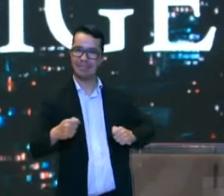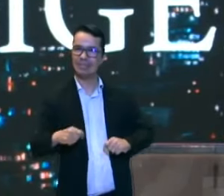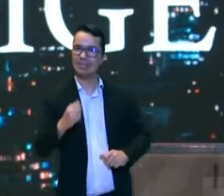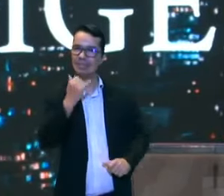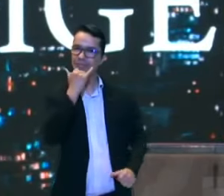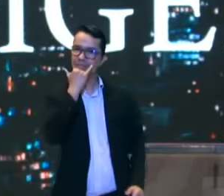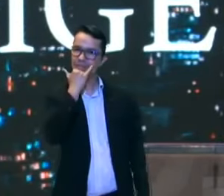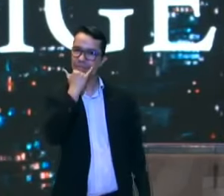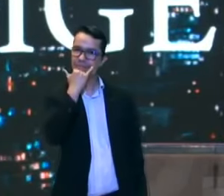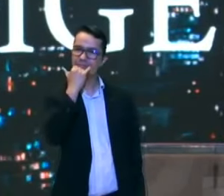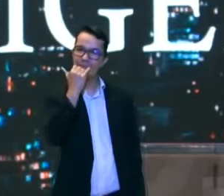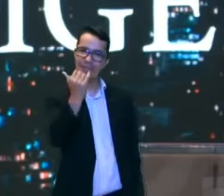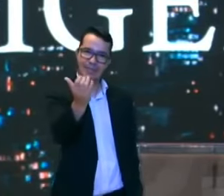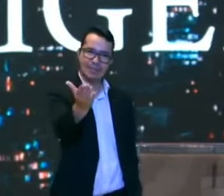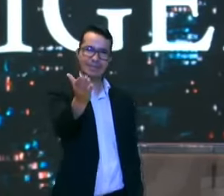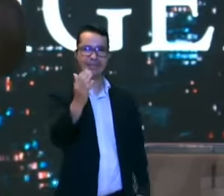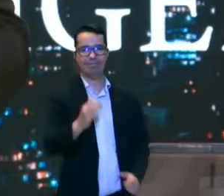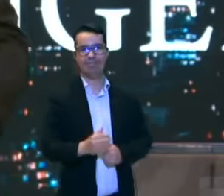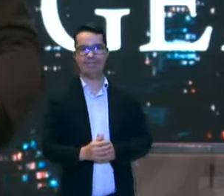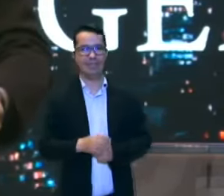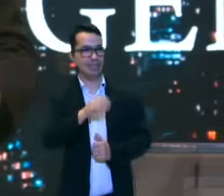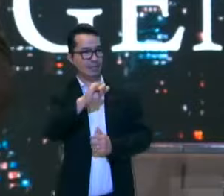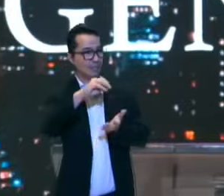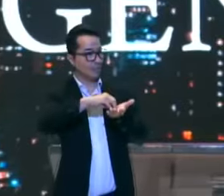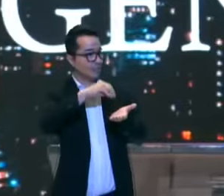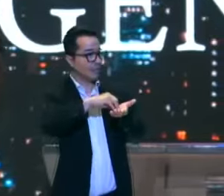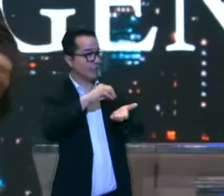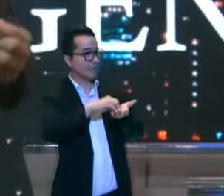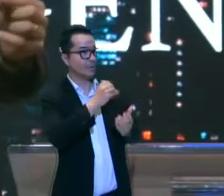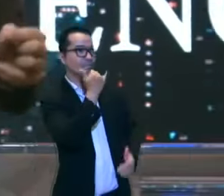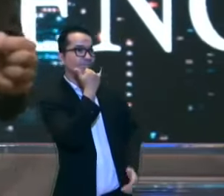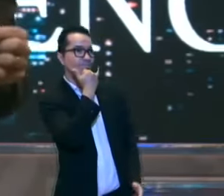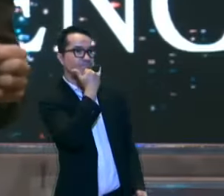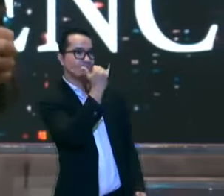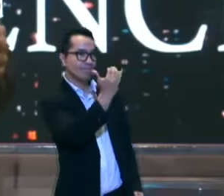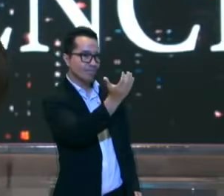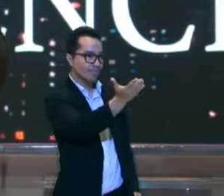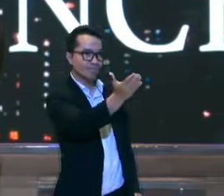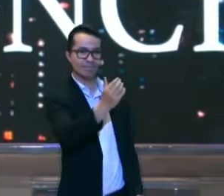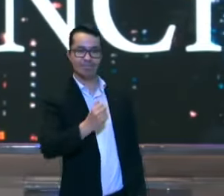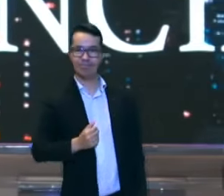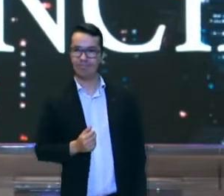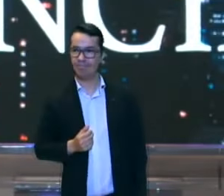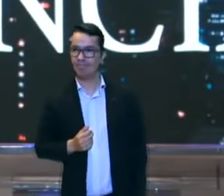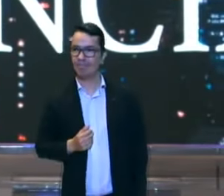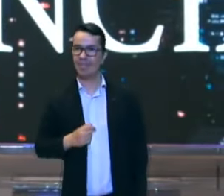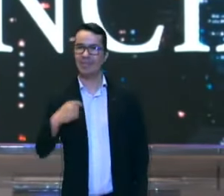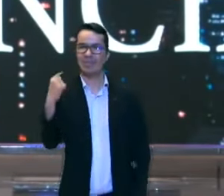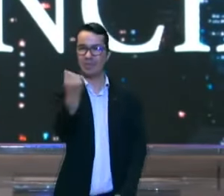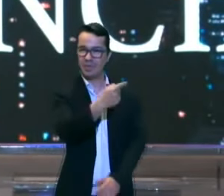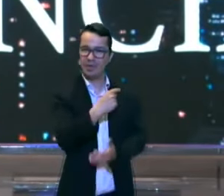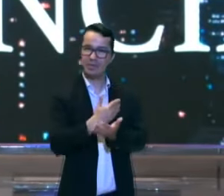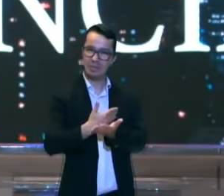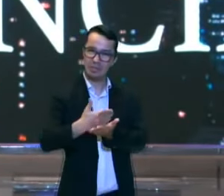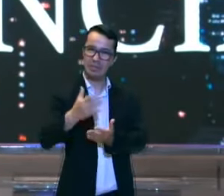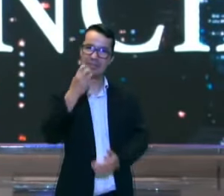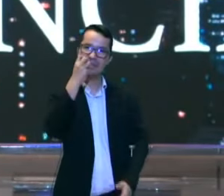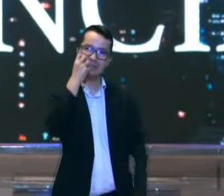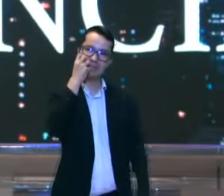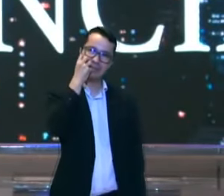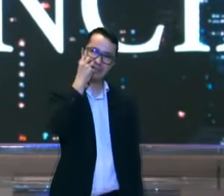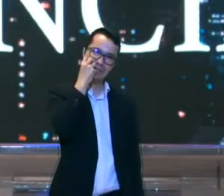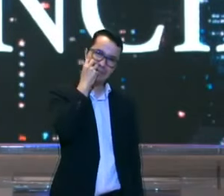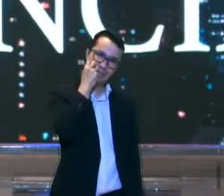essa é uma armadilha tão sutil. Com o tempo nos tornamos amargos.